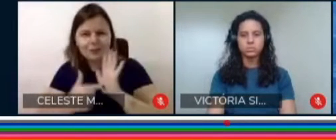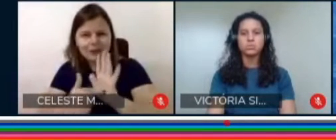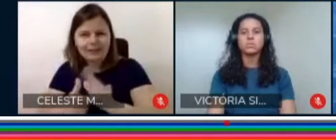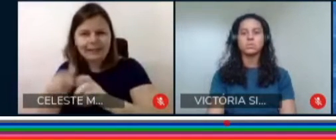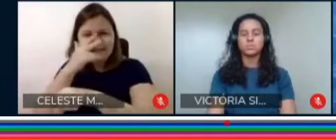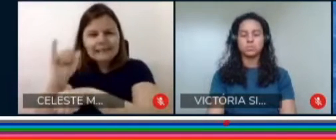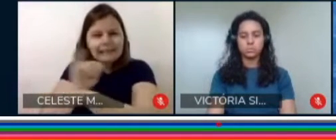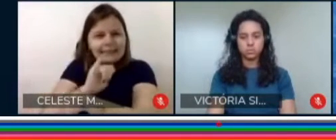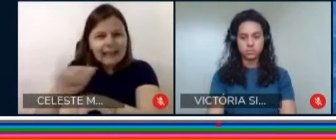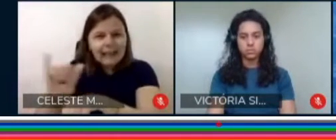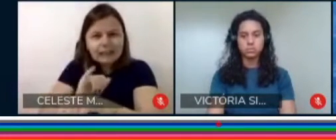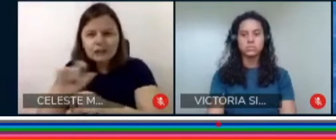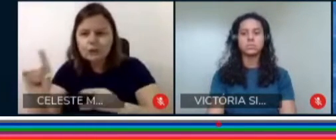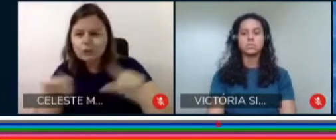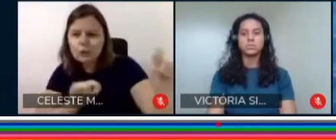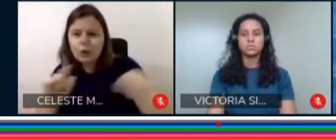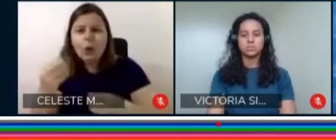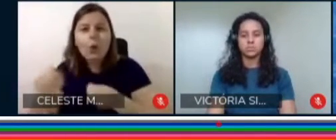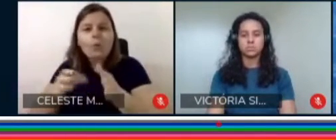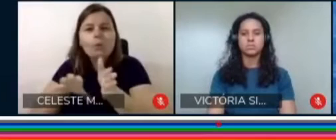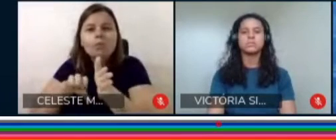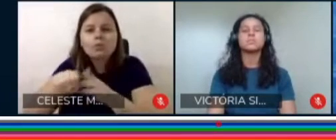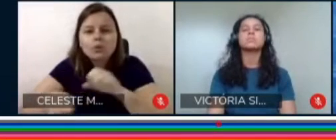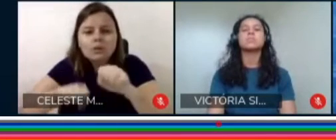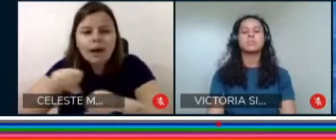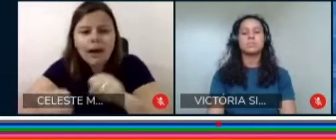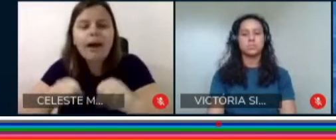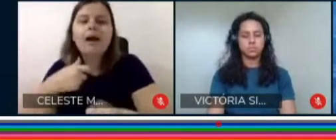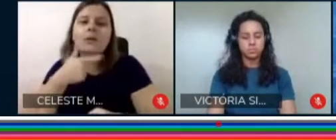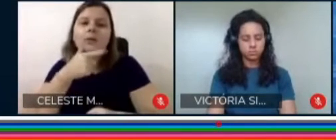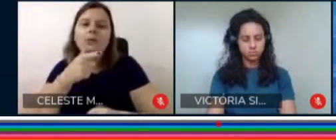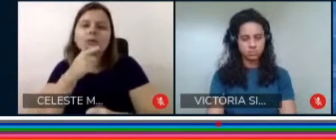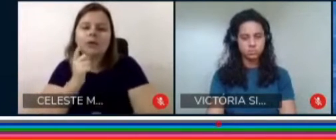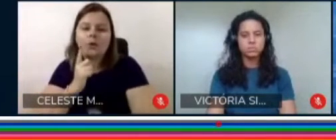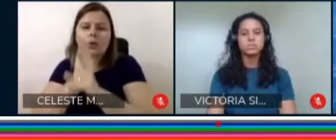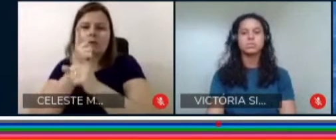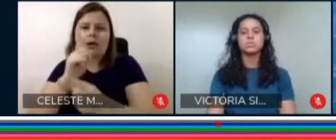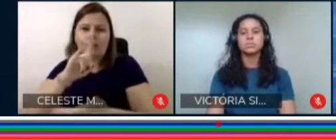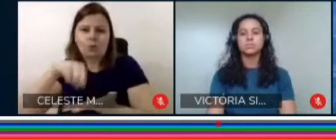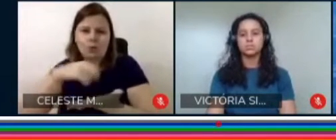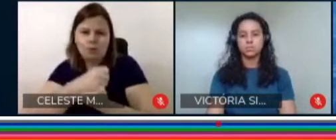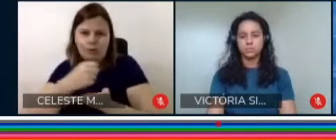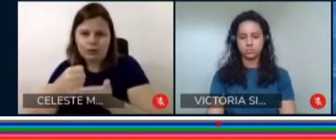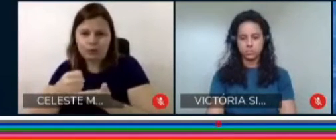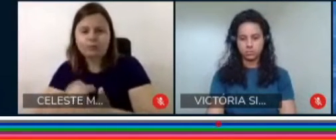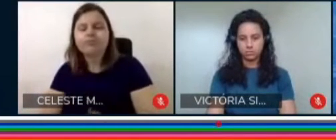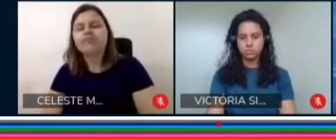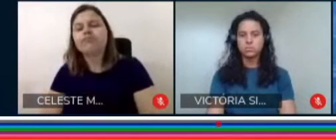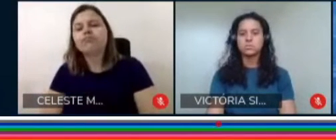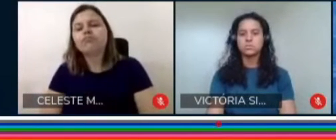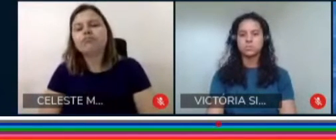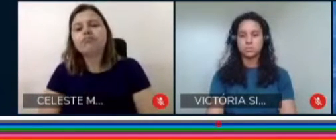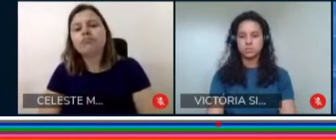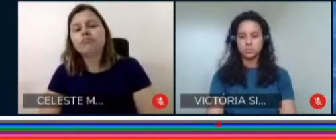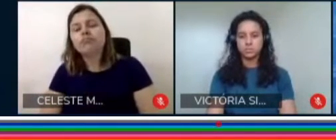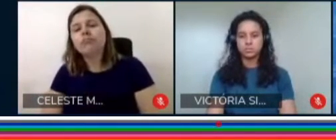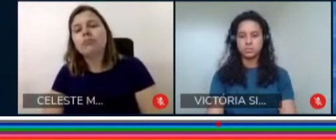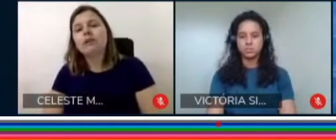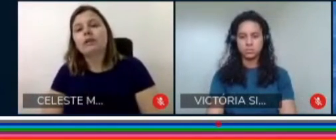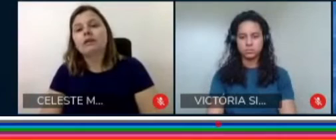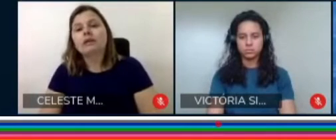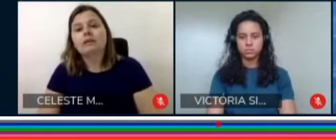desenvolver uma estratégia de busca que vai me fazer chegar ao documento que eu preciso. Porque nem sempre o que